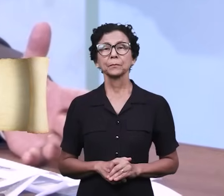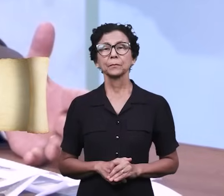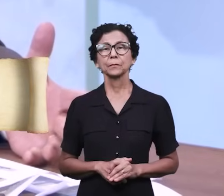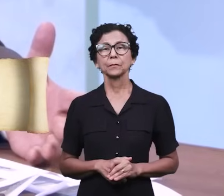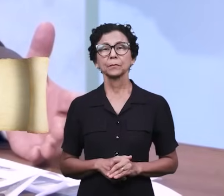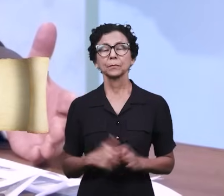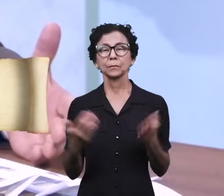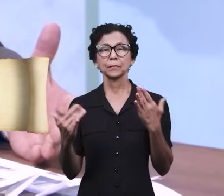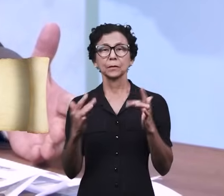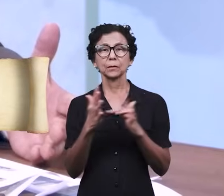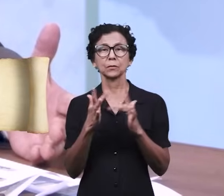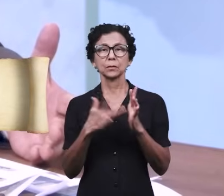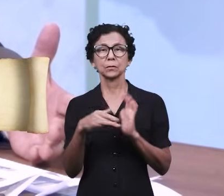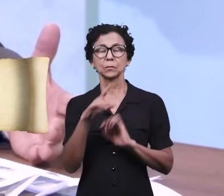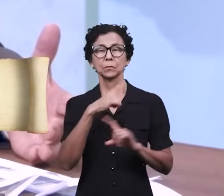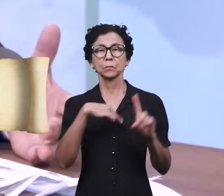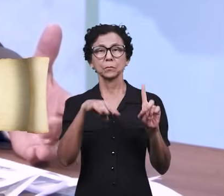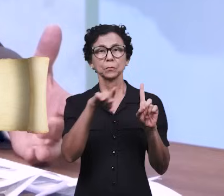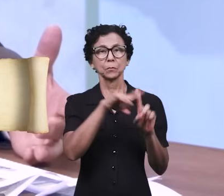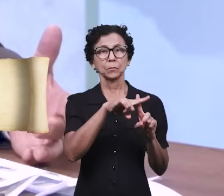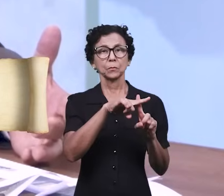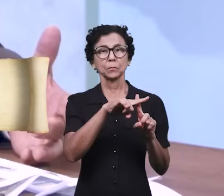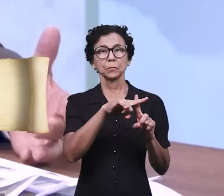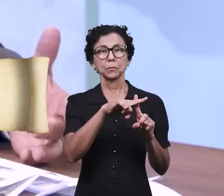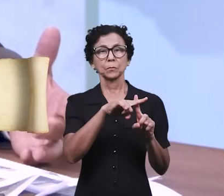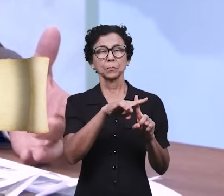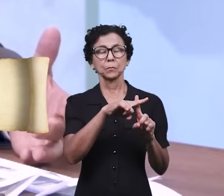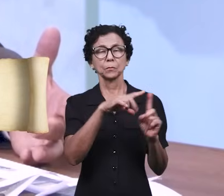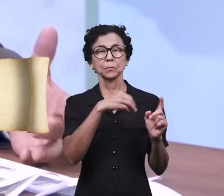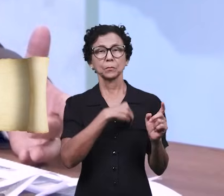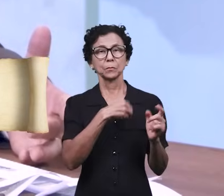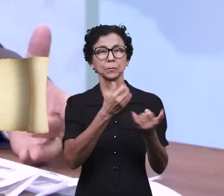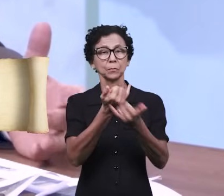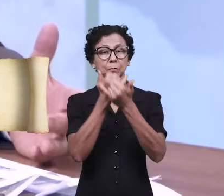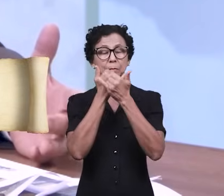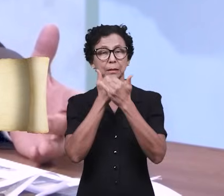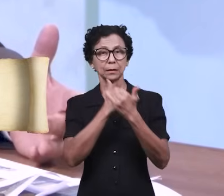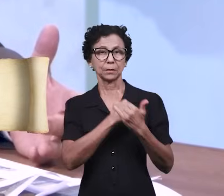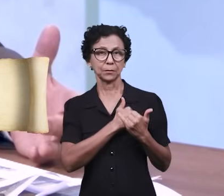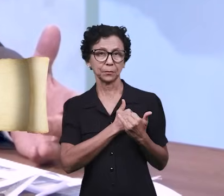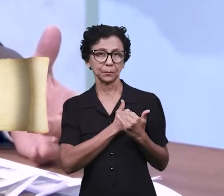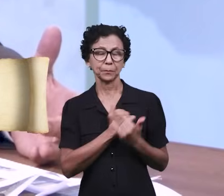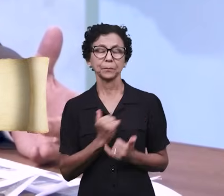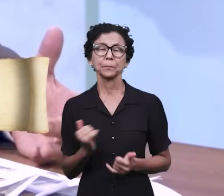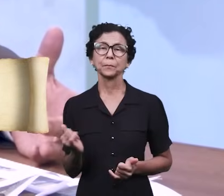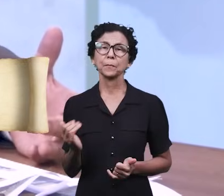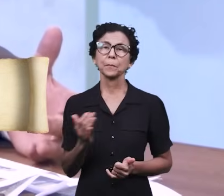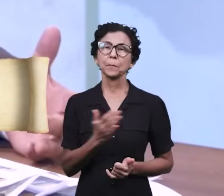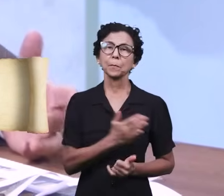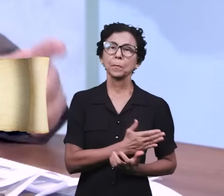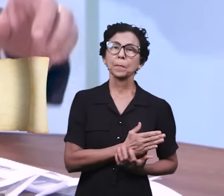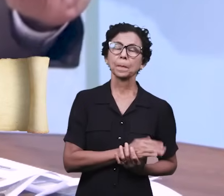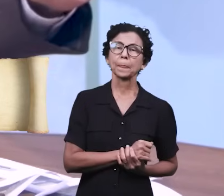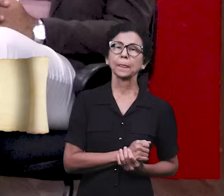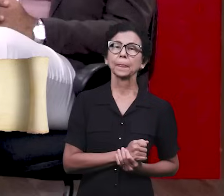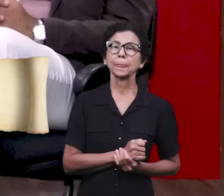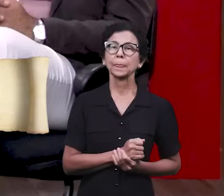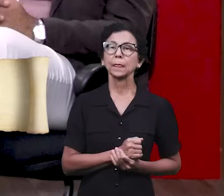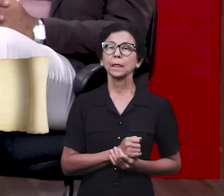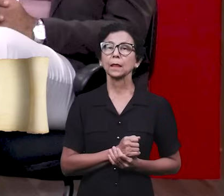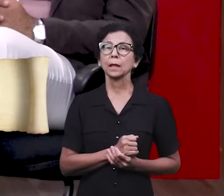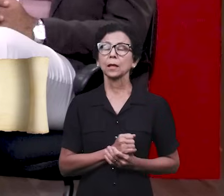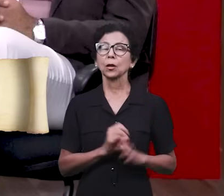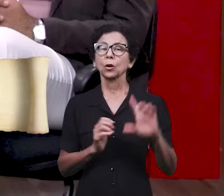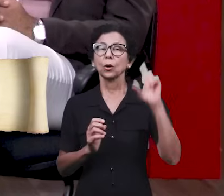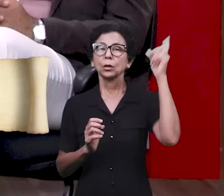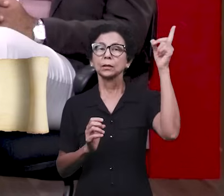ele vai, e o Senhor disse, no lugar que eu te mostrar. Aí fazer uma conexão com Abraão.